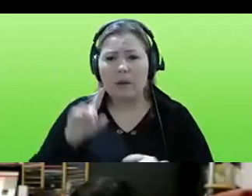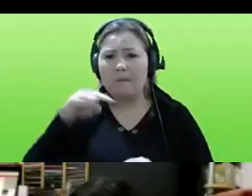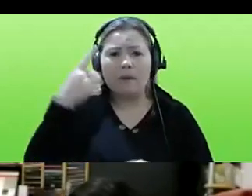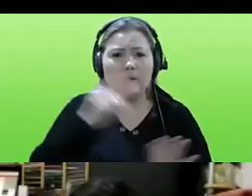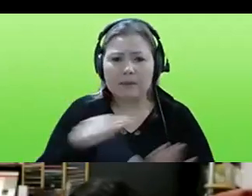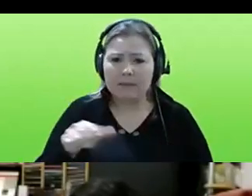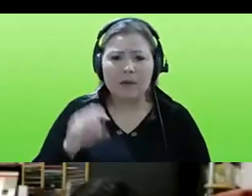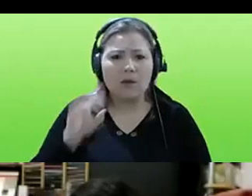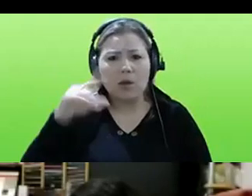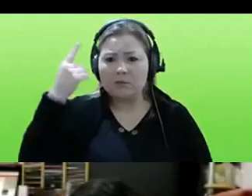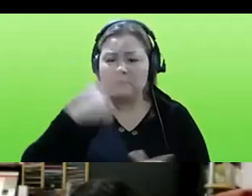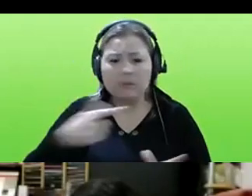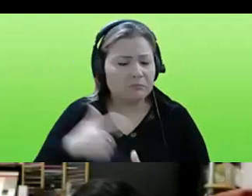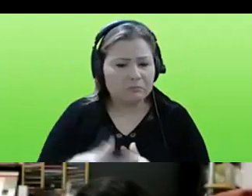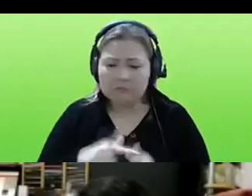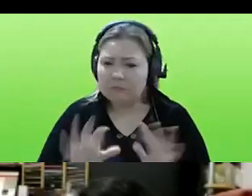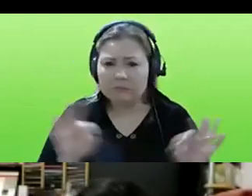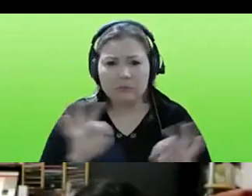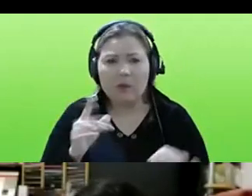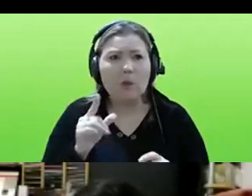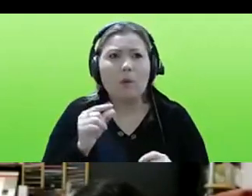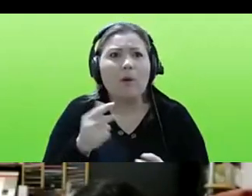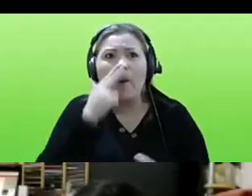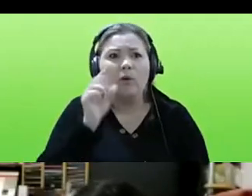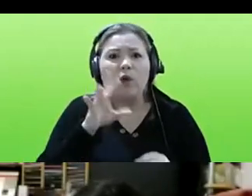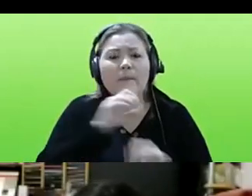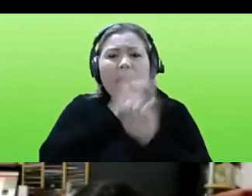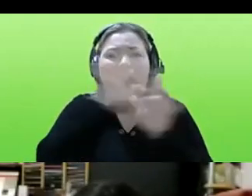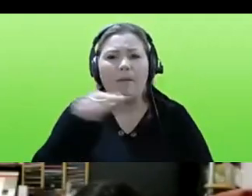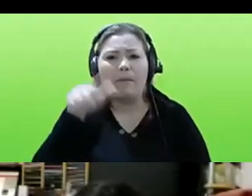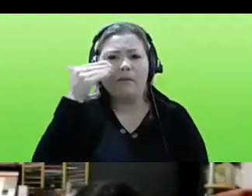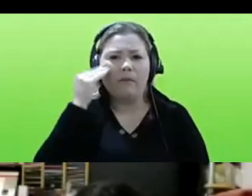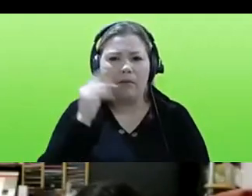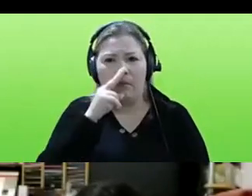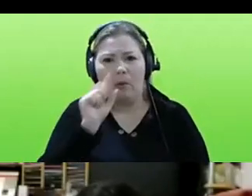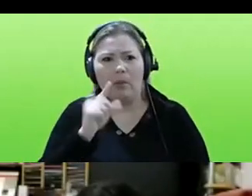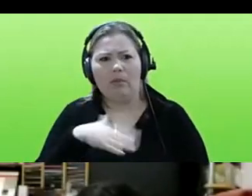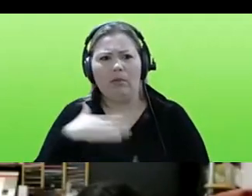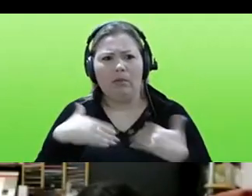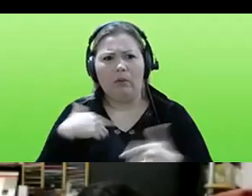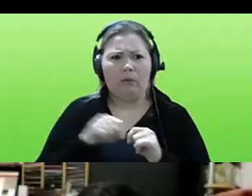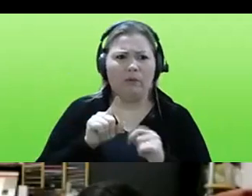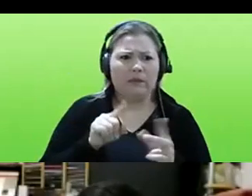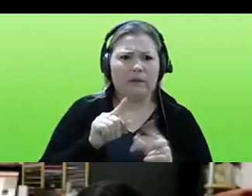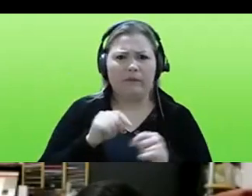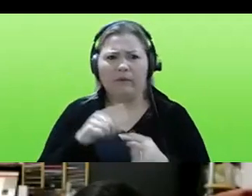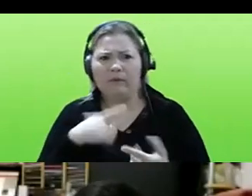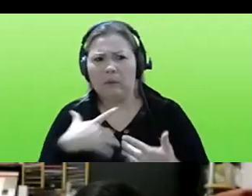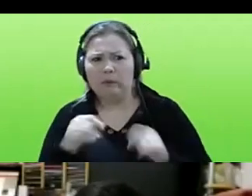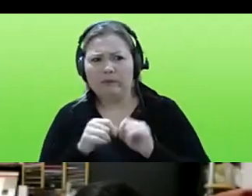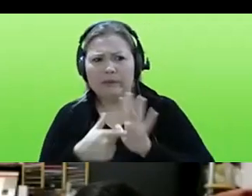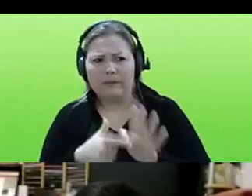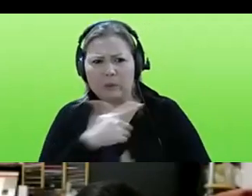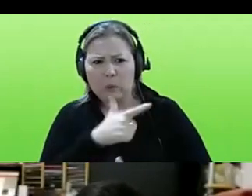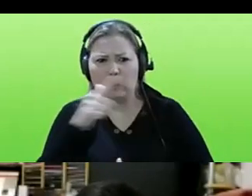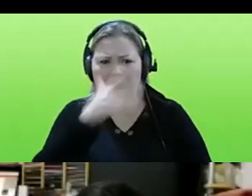semana seguinte, não tem nenhum mistério. Só para deixar bem claro, não pensar que, olha, eu não vou fazer isso numa apresentação com outras pessoas.